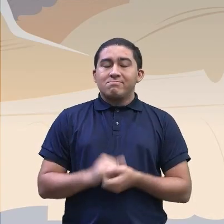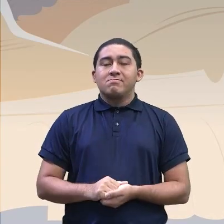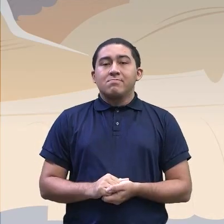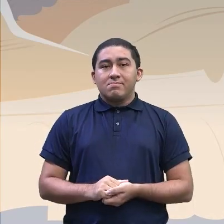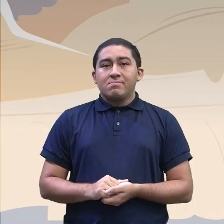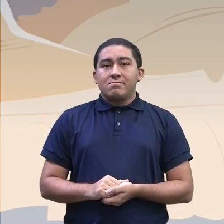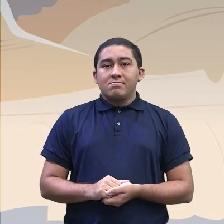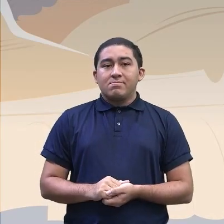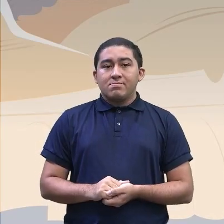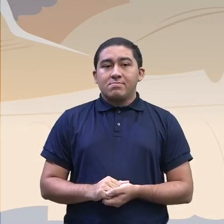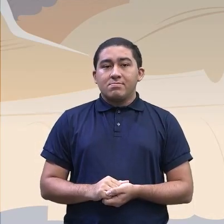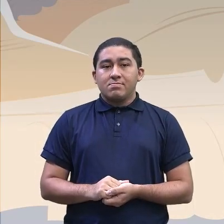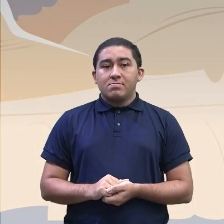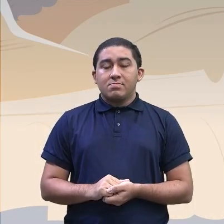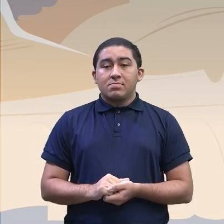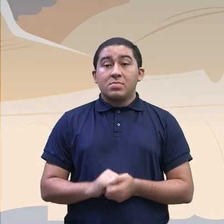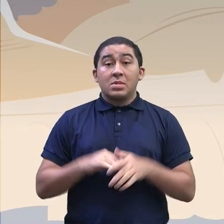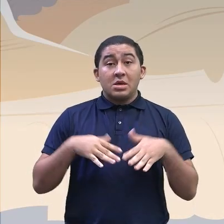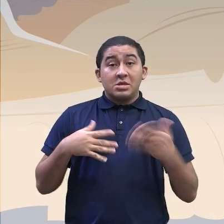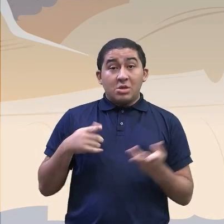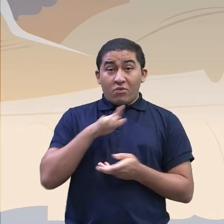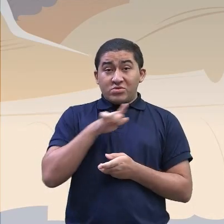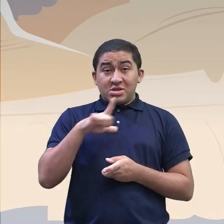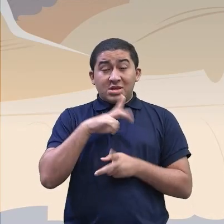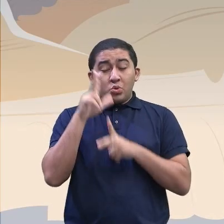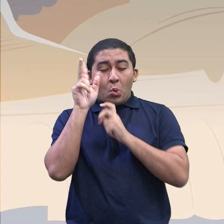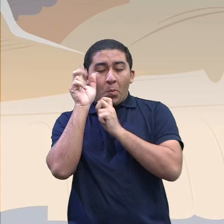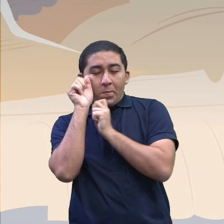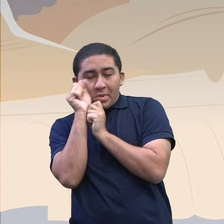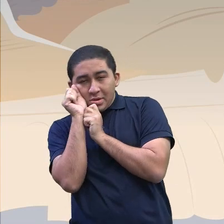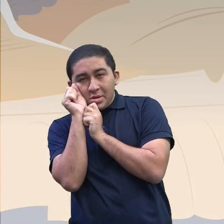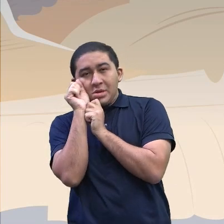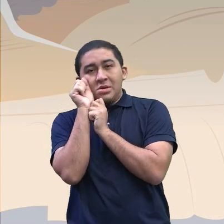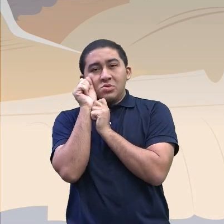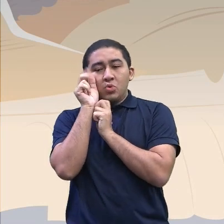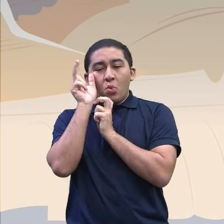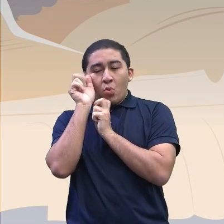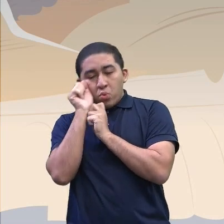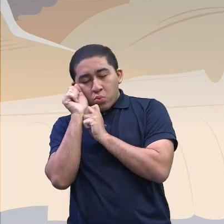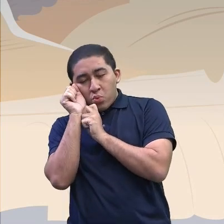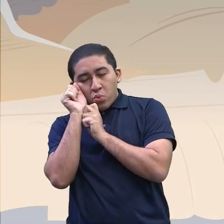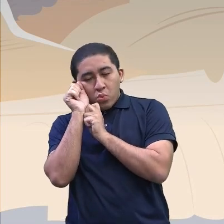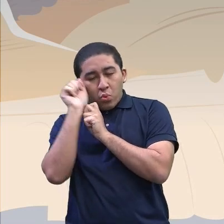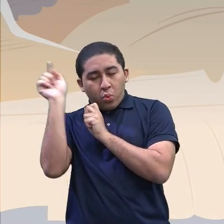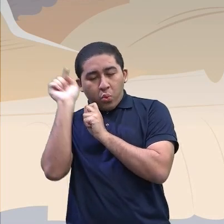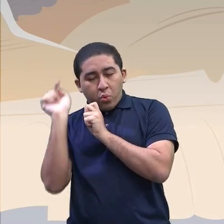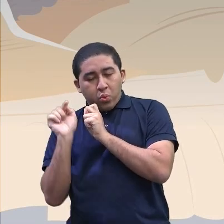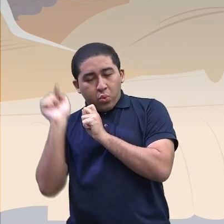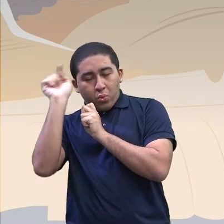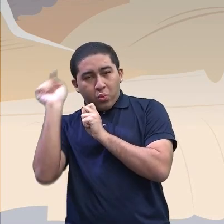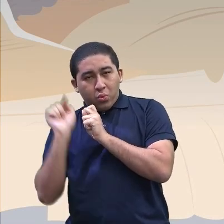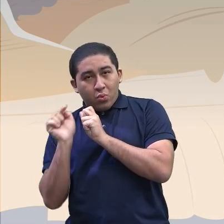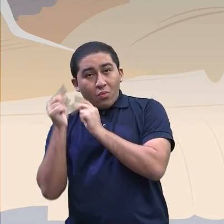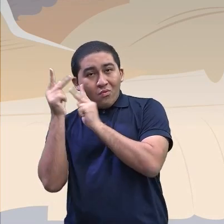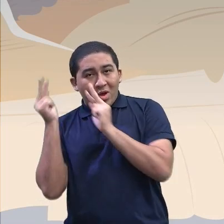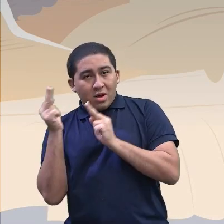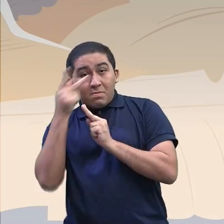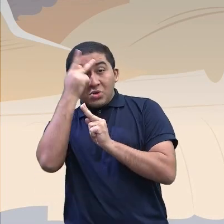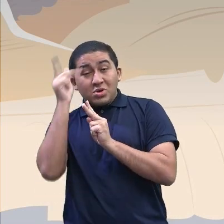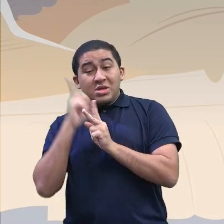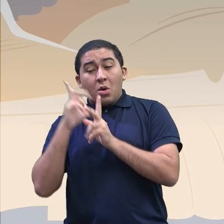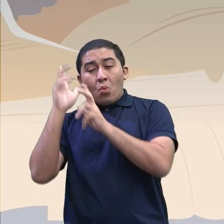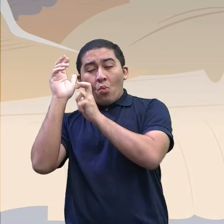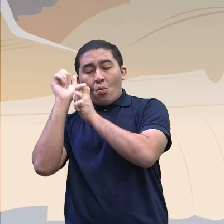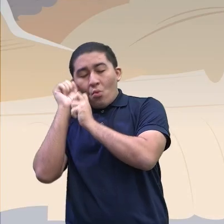Então, aqui você está lá bem dormindo, descansando, né? Quem tem um sono pesado provavelmente não